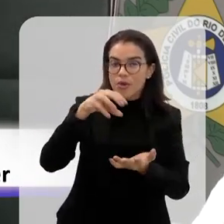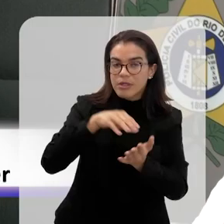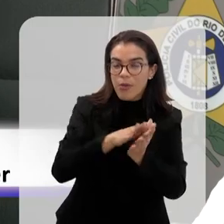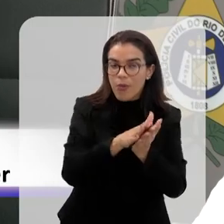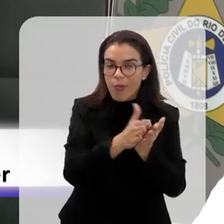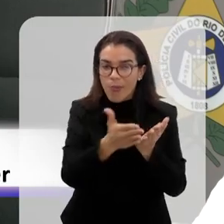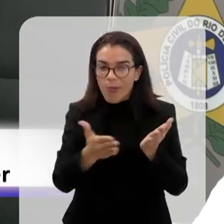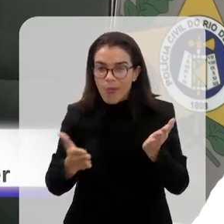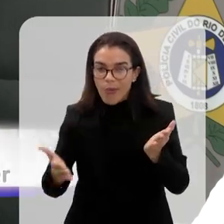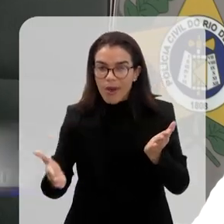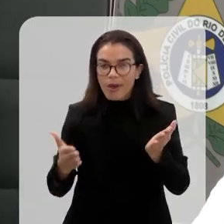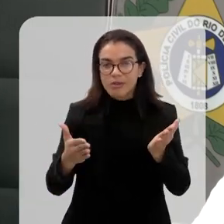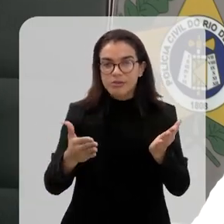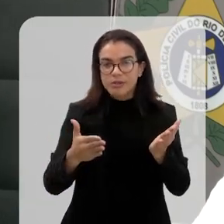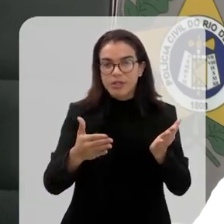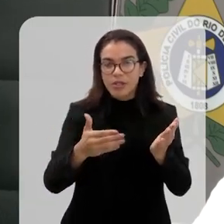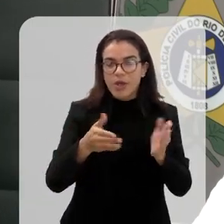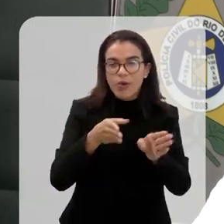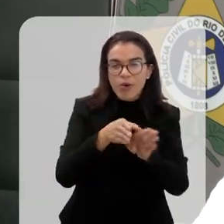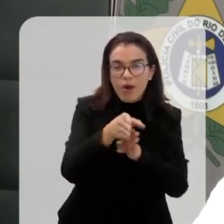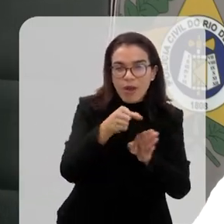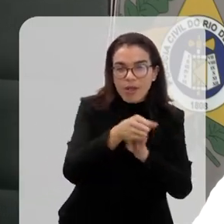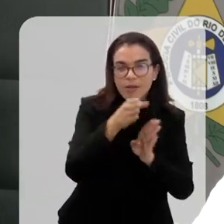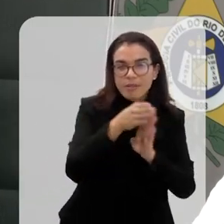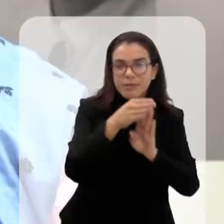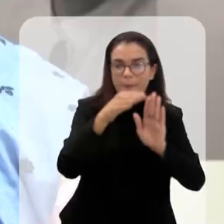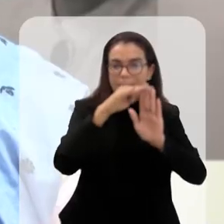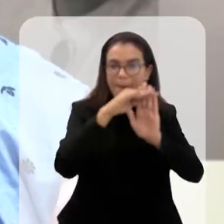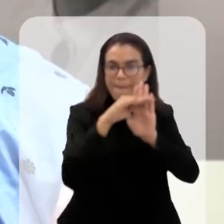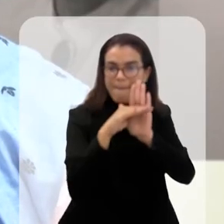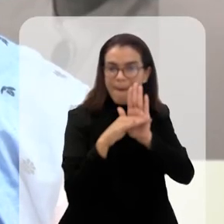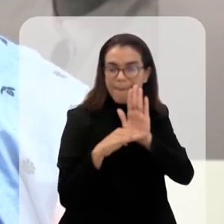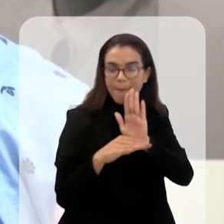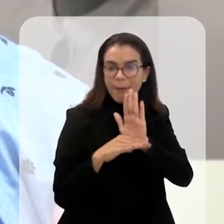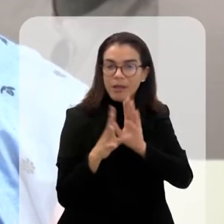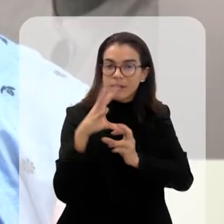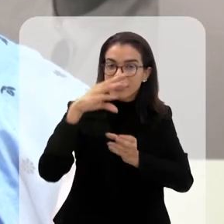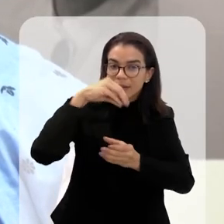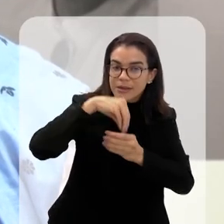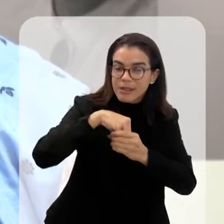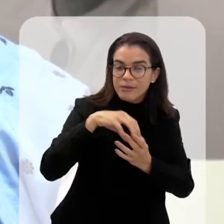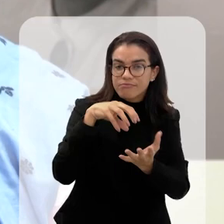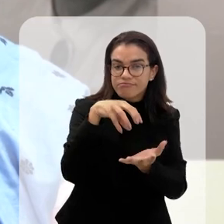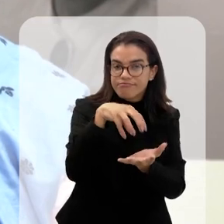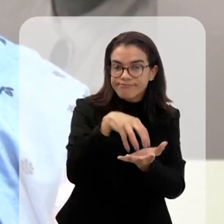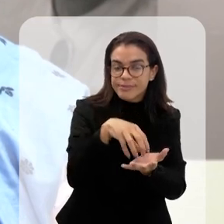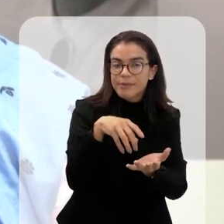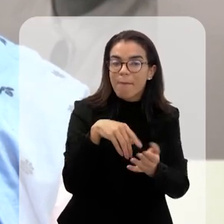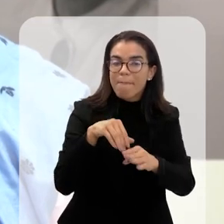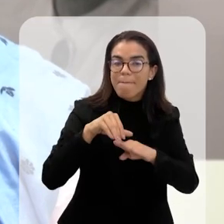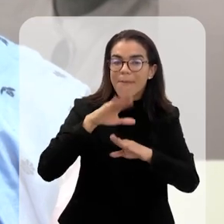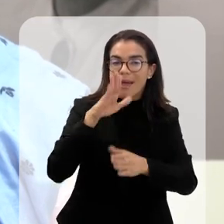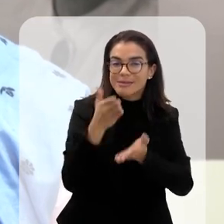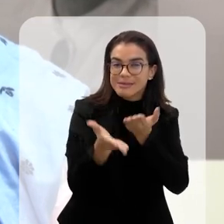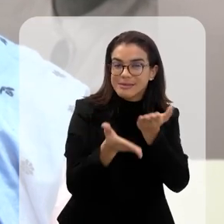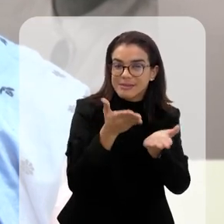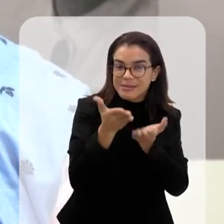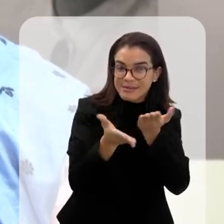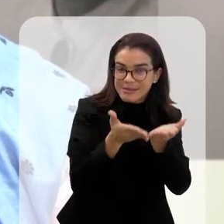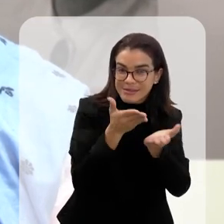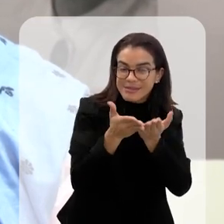numa central, com uma cartilha, com passo a passo. Então, nós tivemos dentro dessa central mais